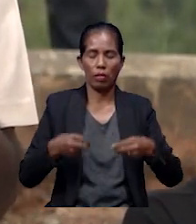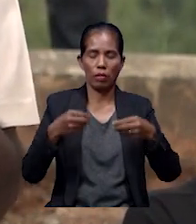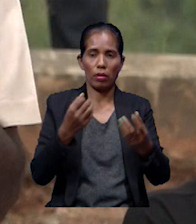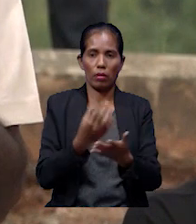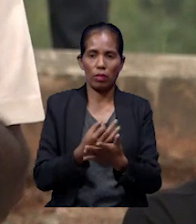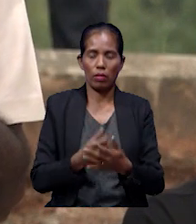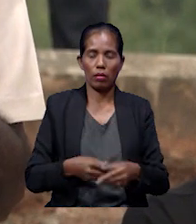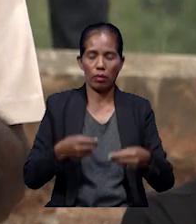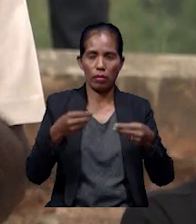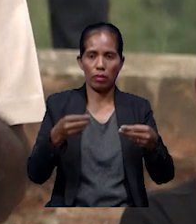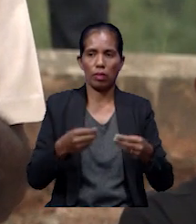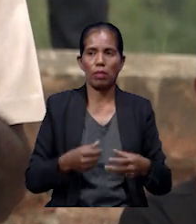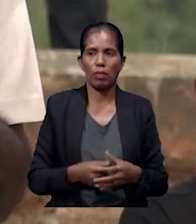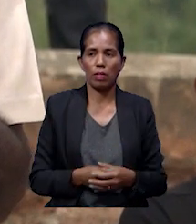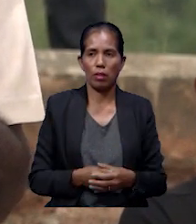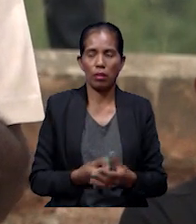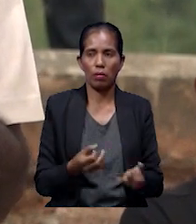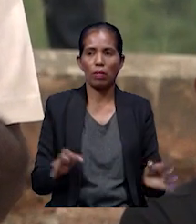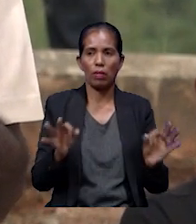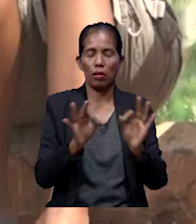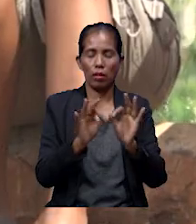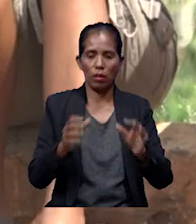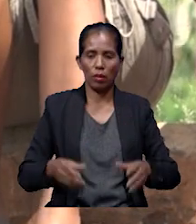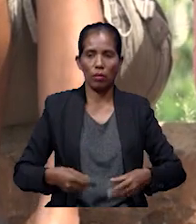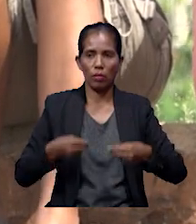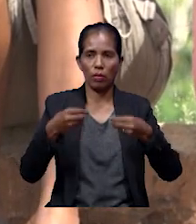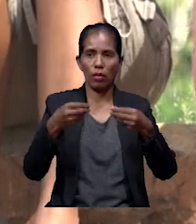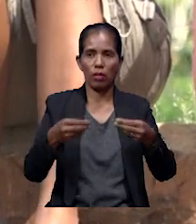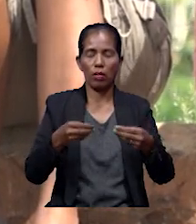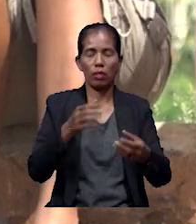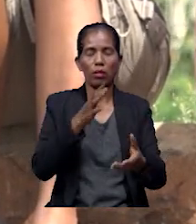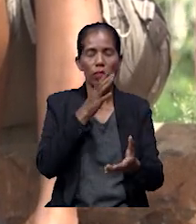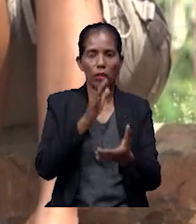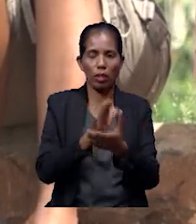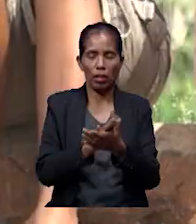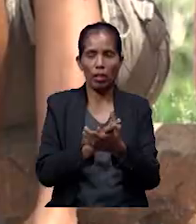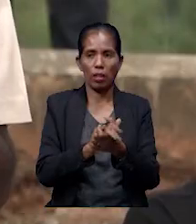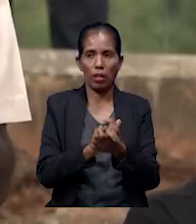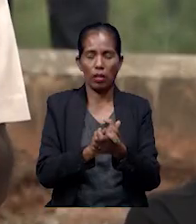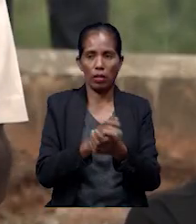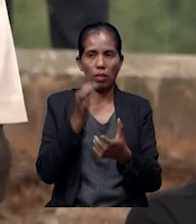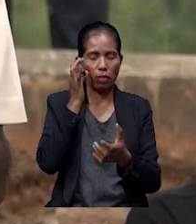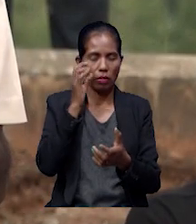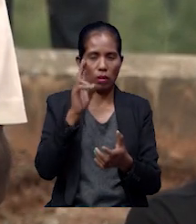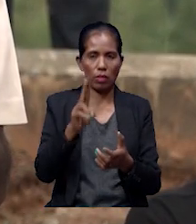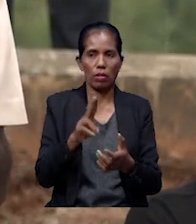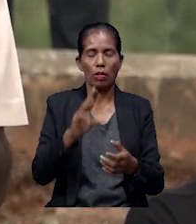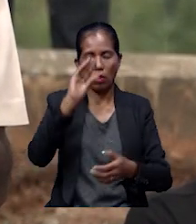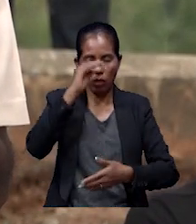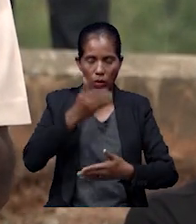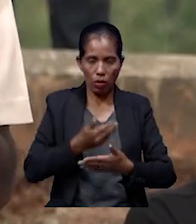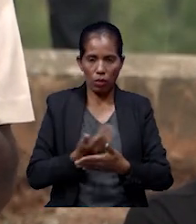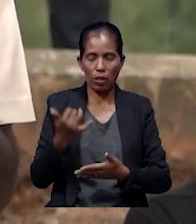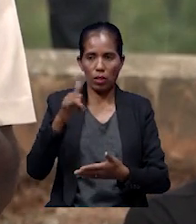nem prioridade se for vai se encabem, falo, ho